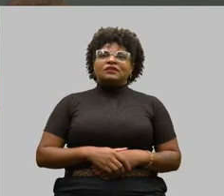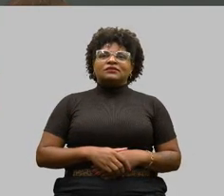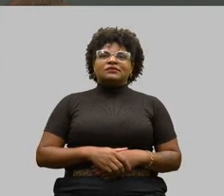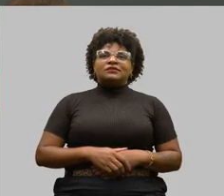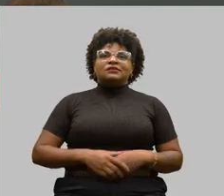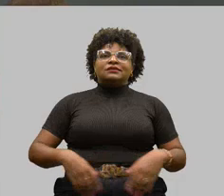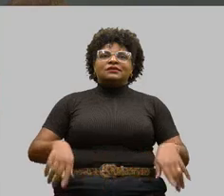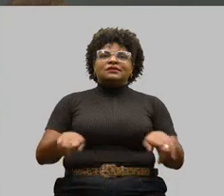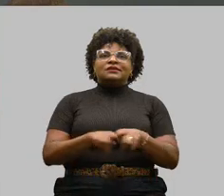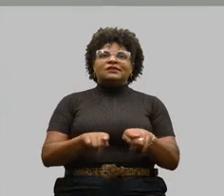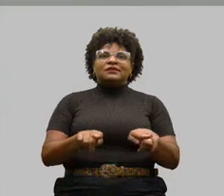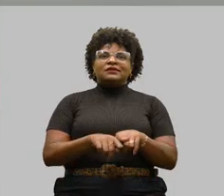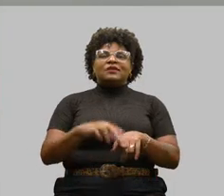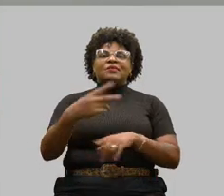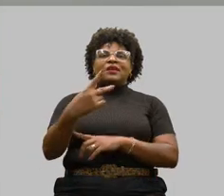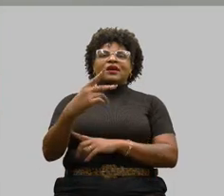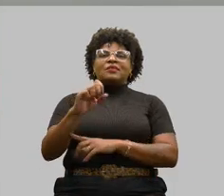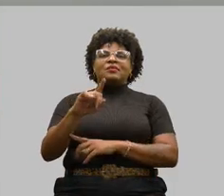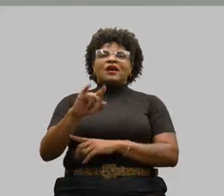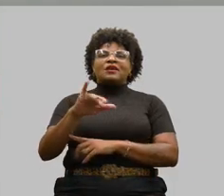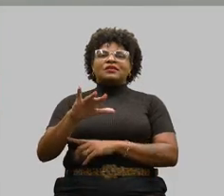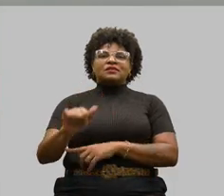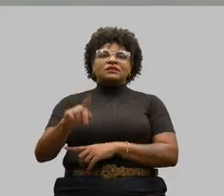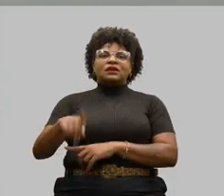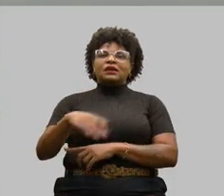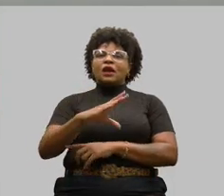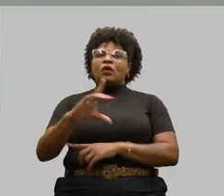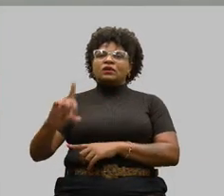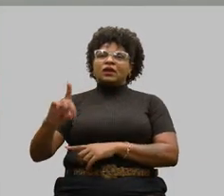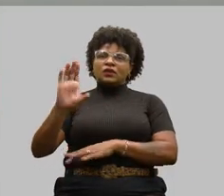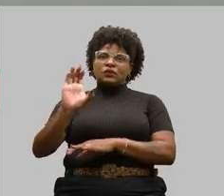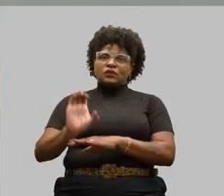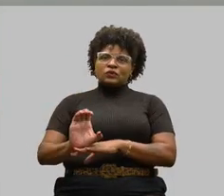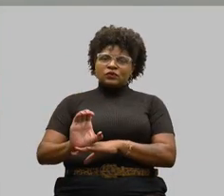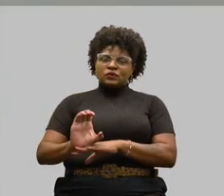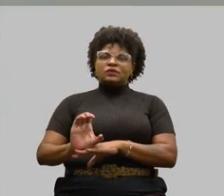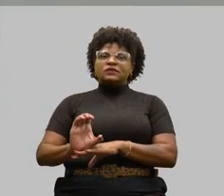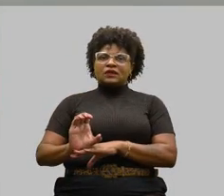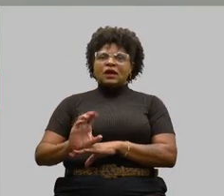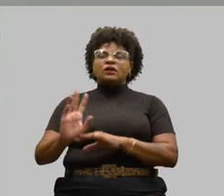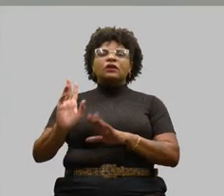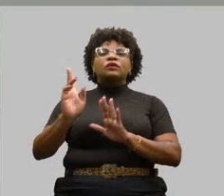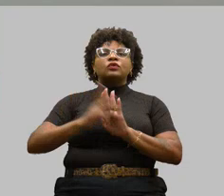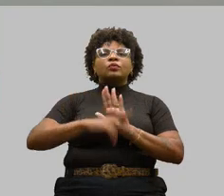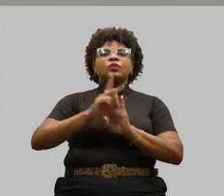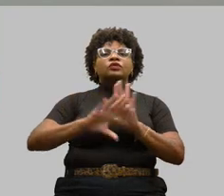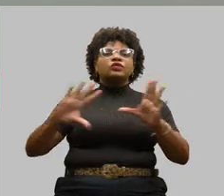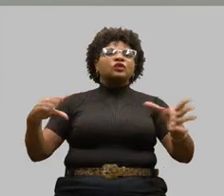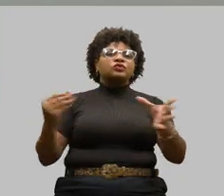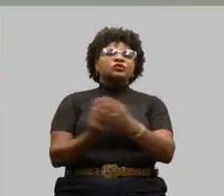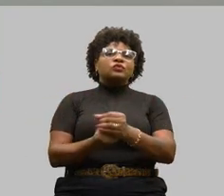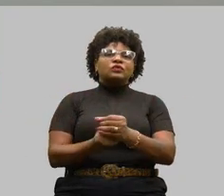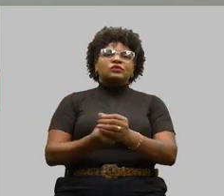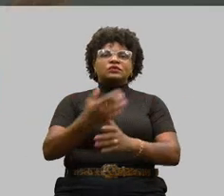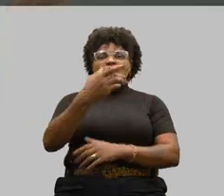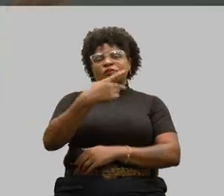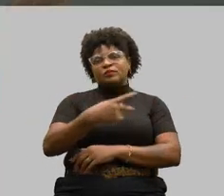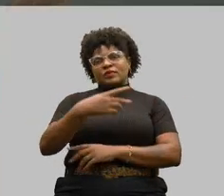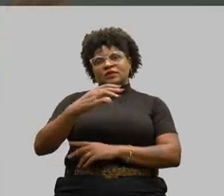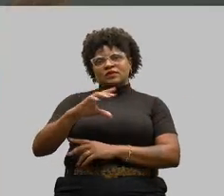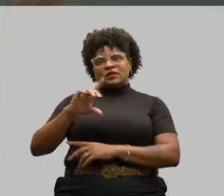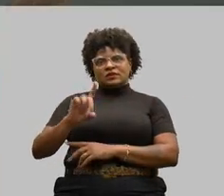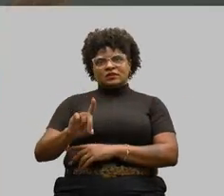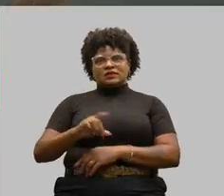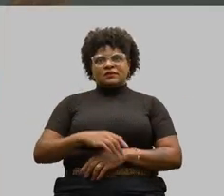Siqueira Silveira coordenadora Estadual do projeto de inclusão de pessoas com deficiência